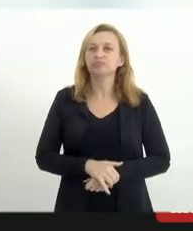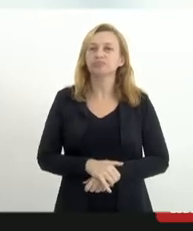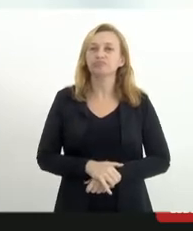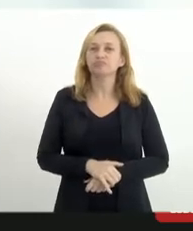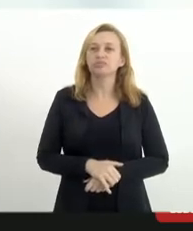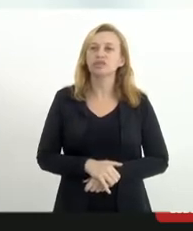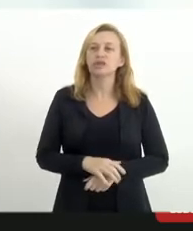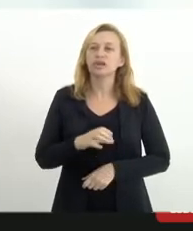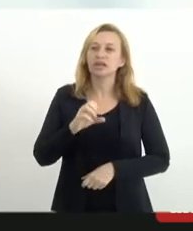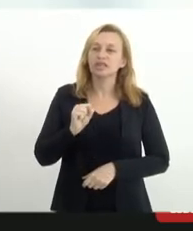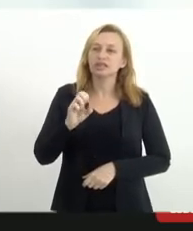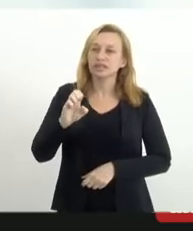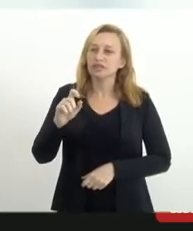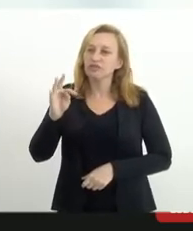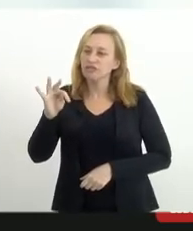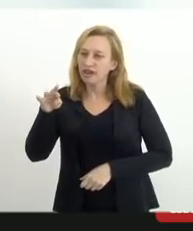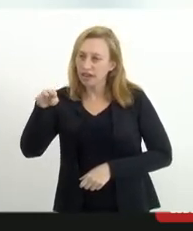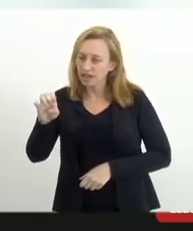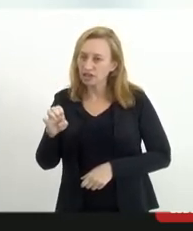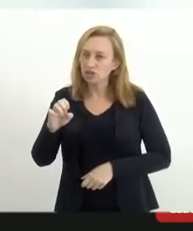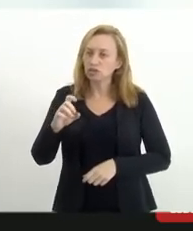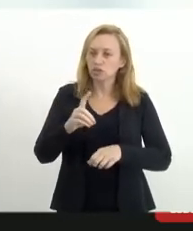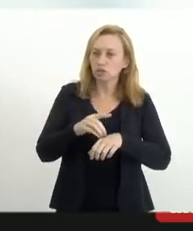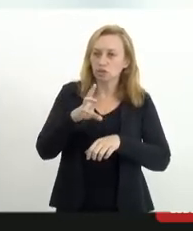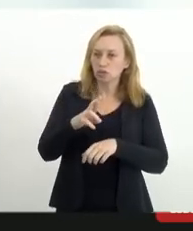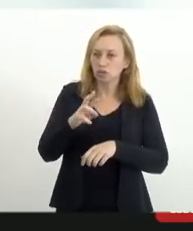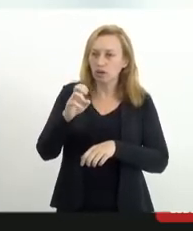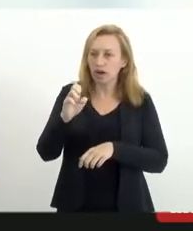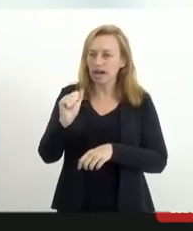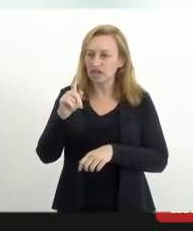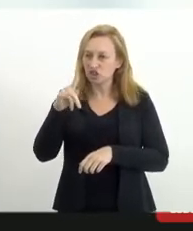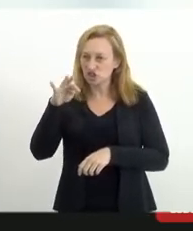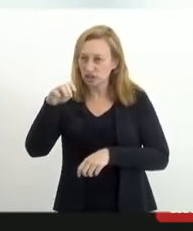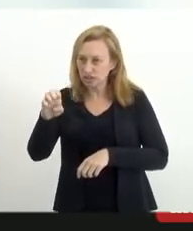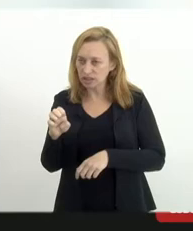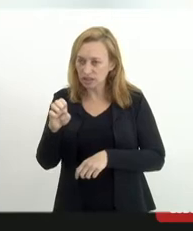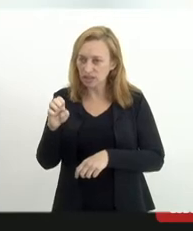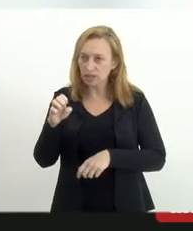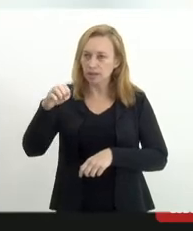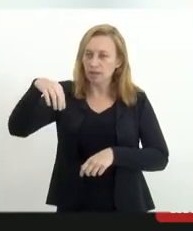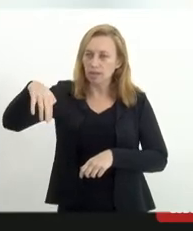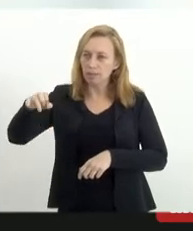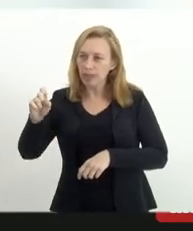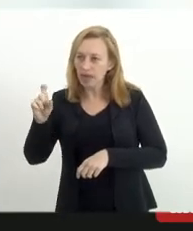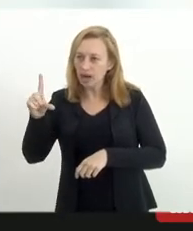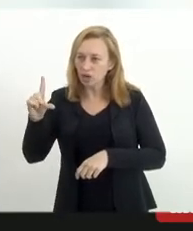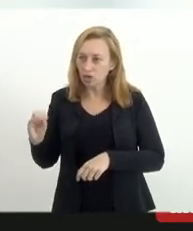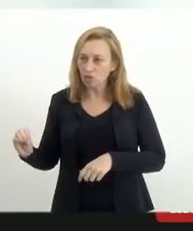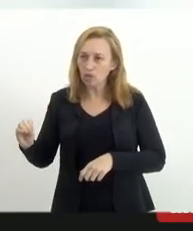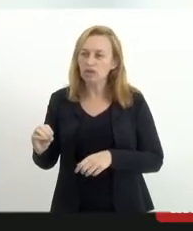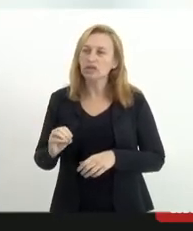pelo Sinfrerge, doutor Alexandre Melo. Esses